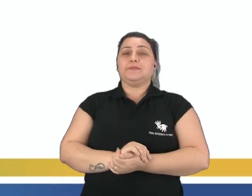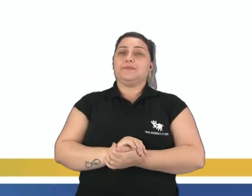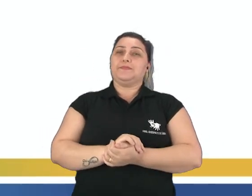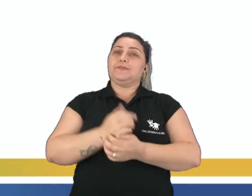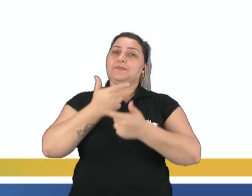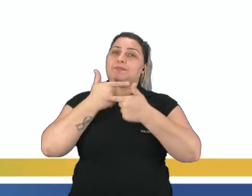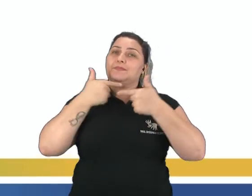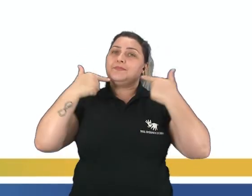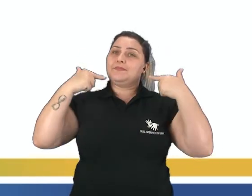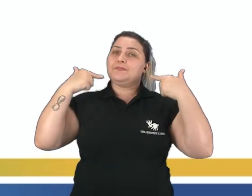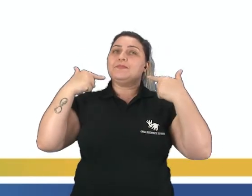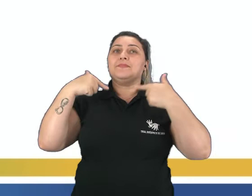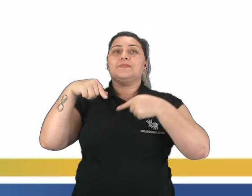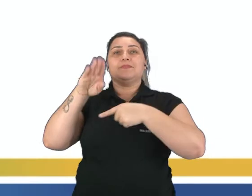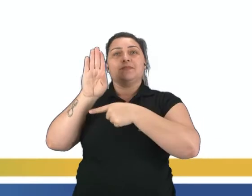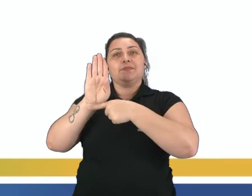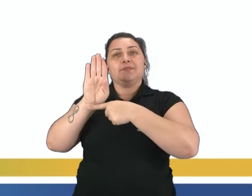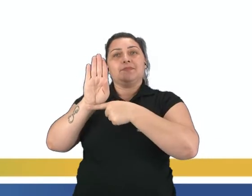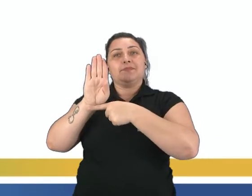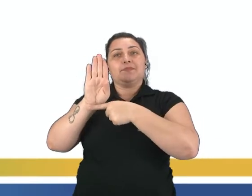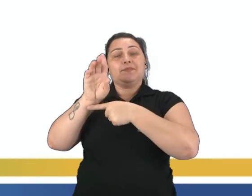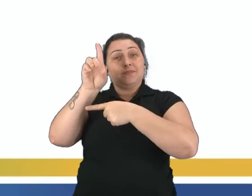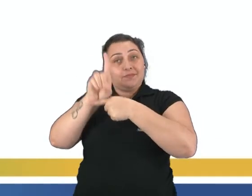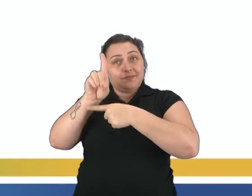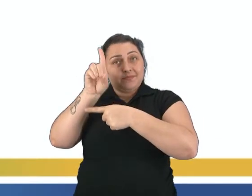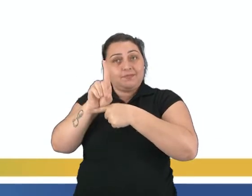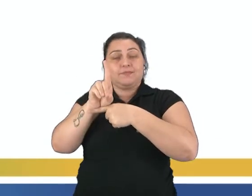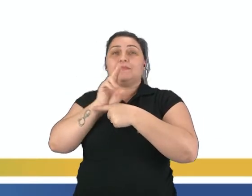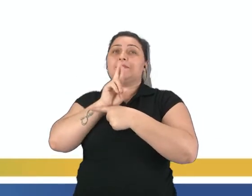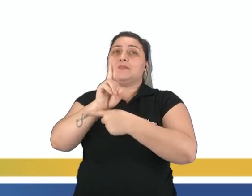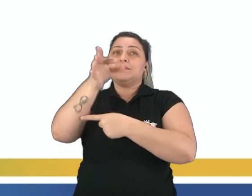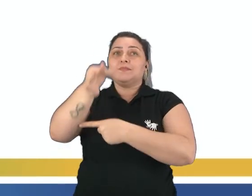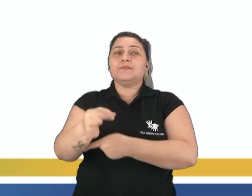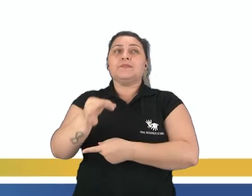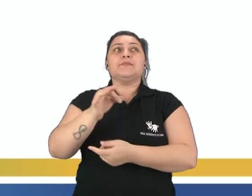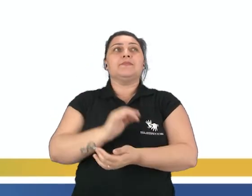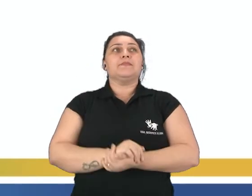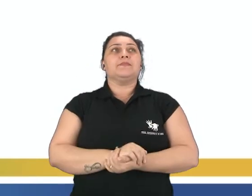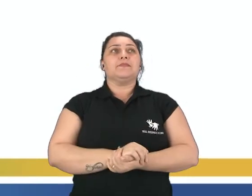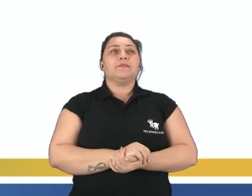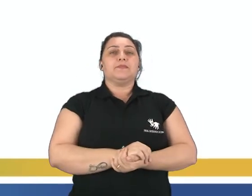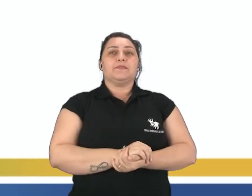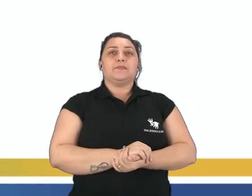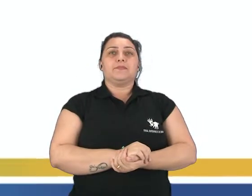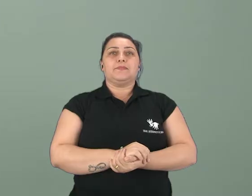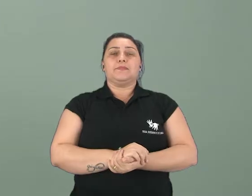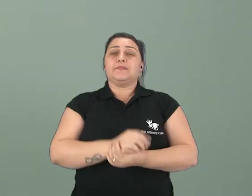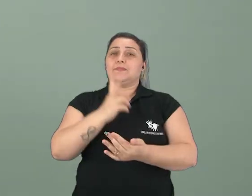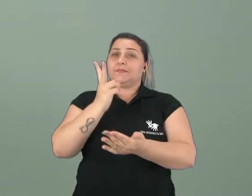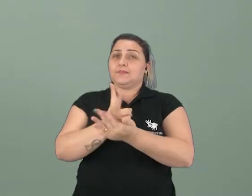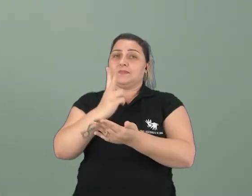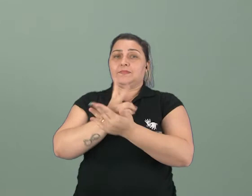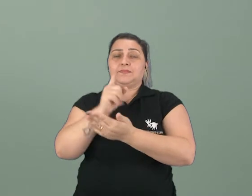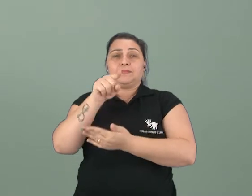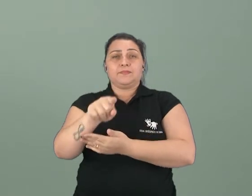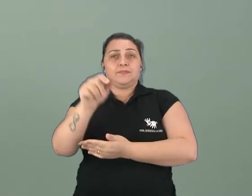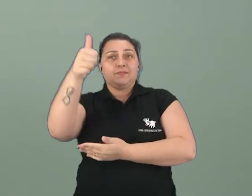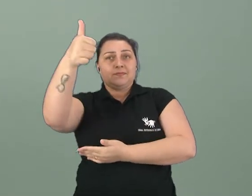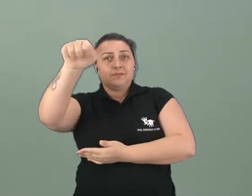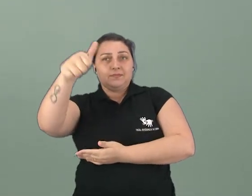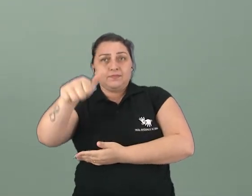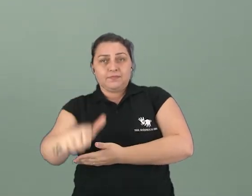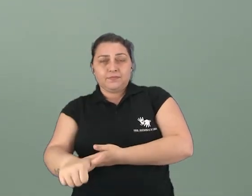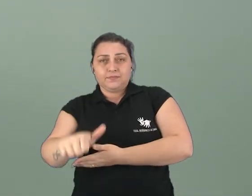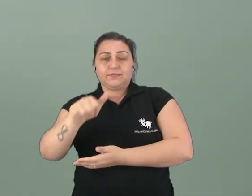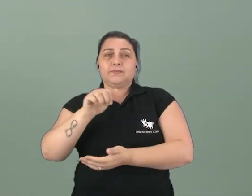uma diversão para o leitor. Isso aí. Então, sempre que você for